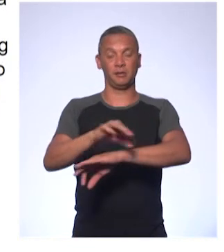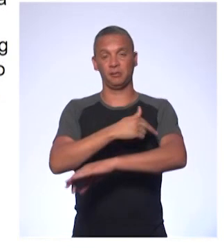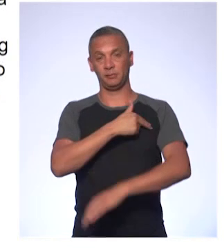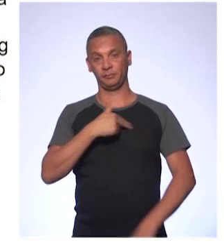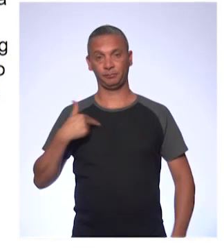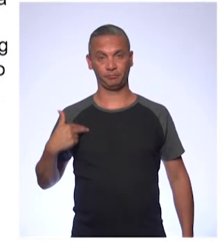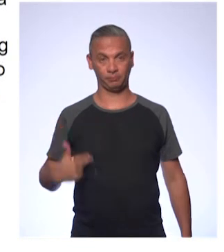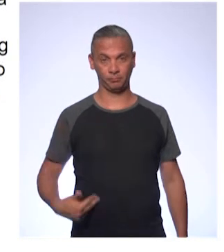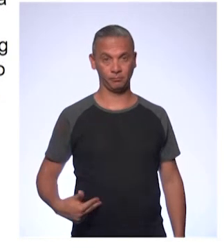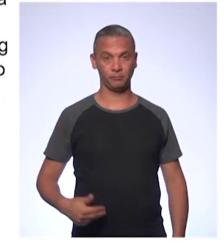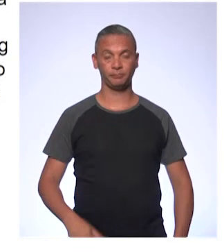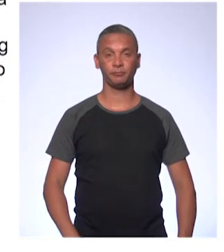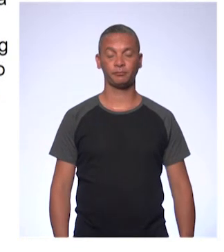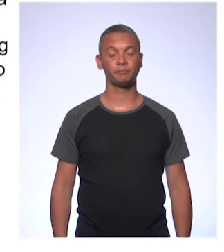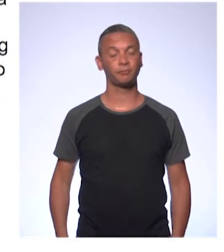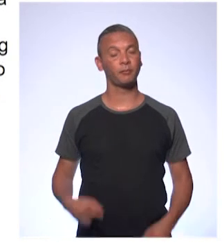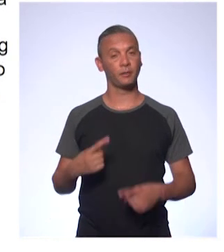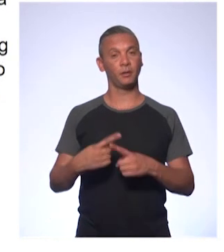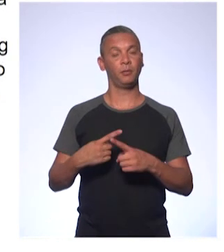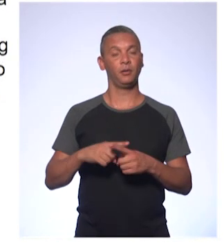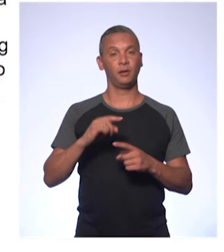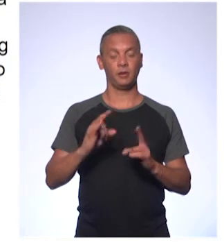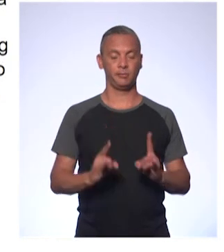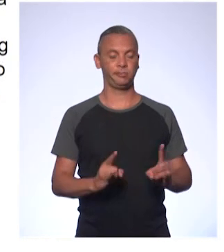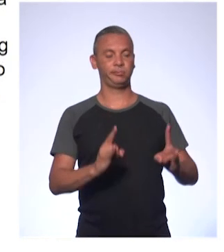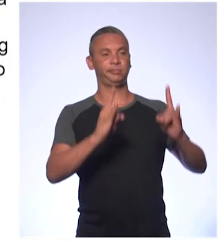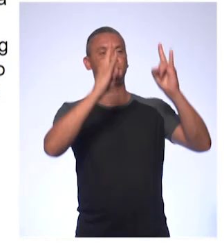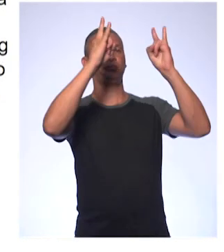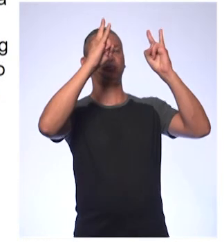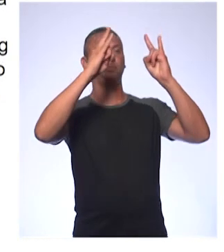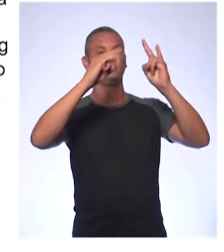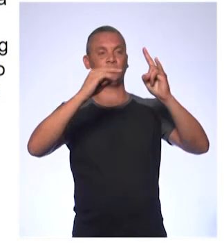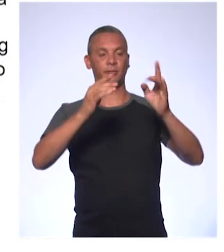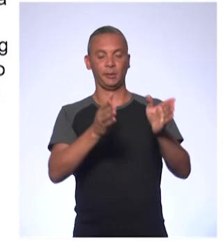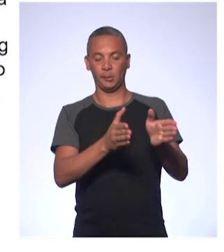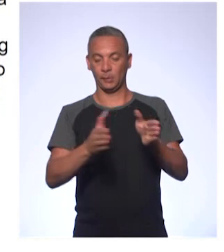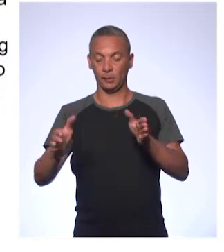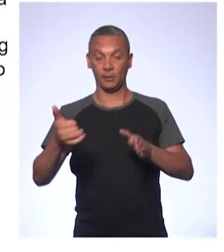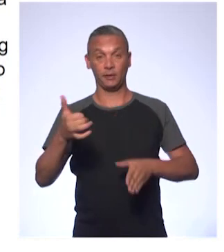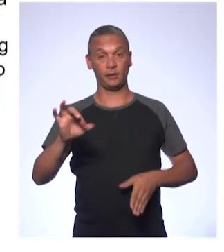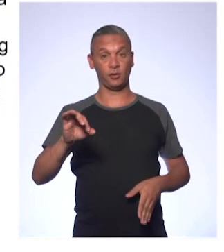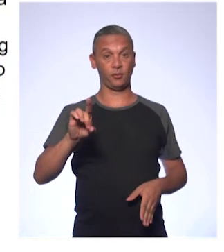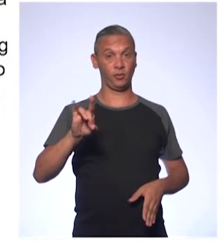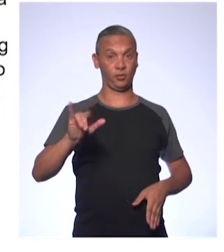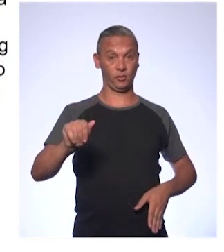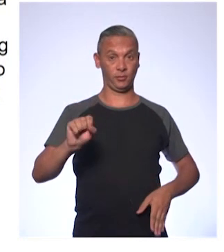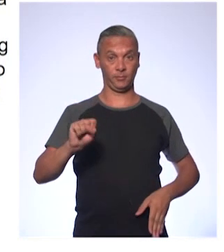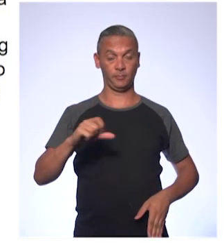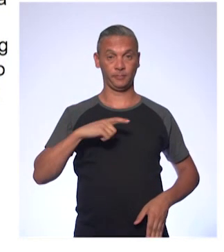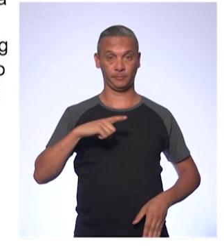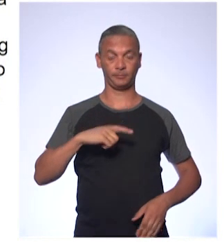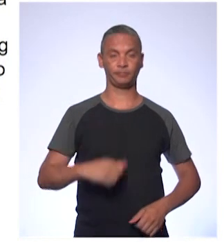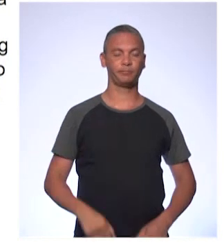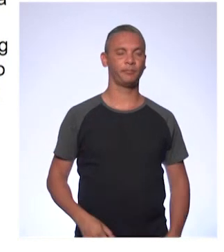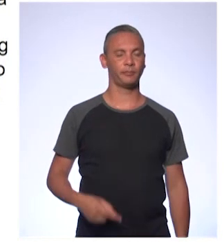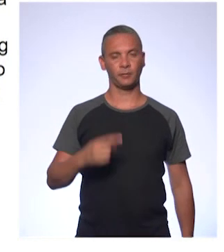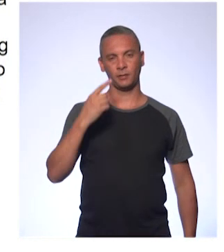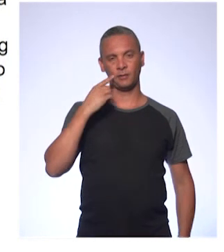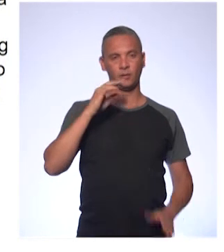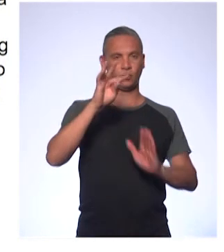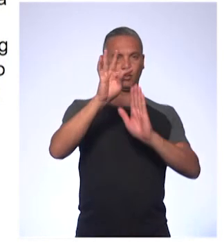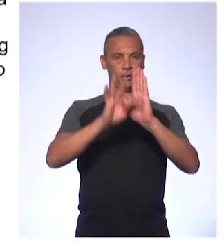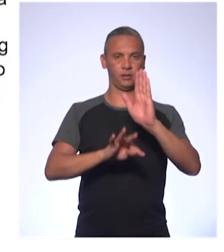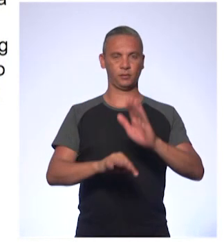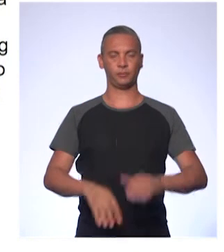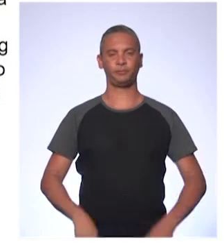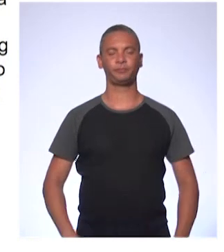china. Por causa disso, né? Levantar um rascacielos em 19 dias. Bom, vamos ao corpo do texto.